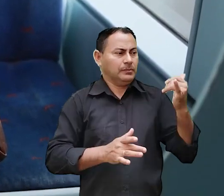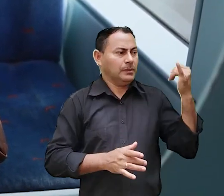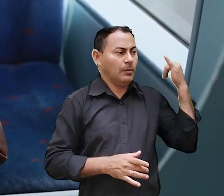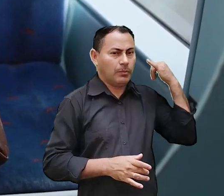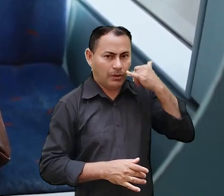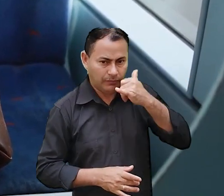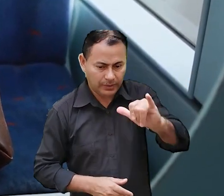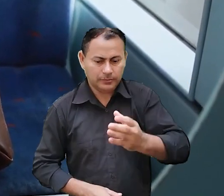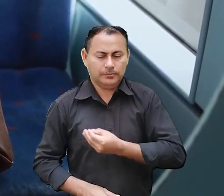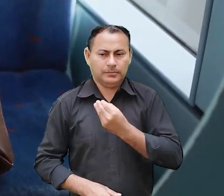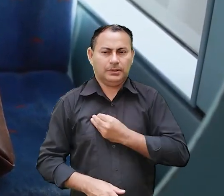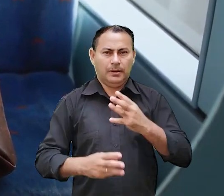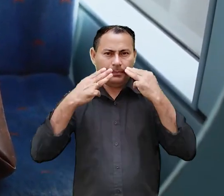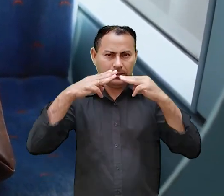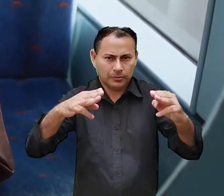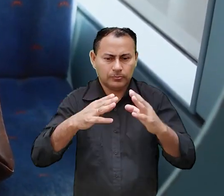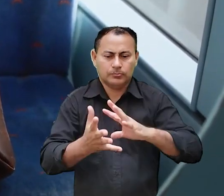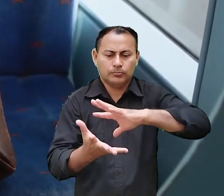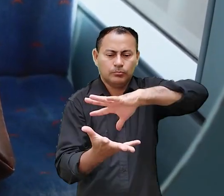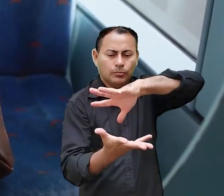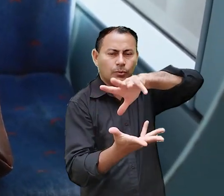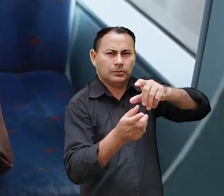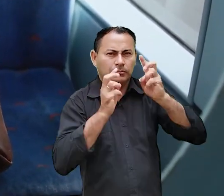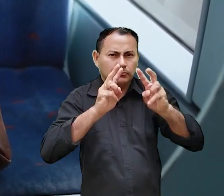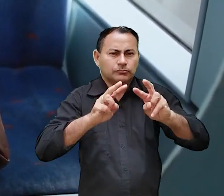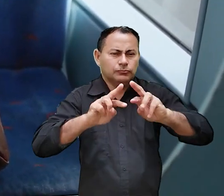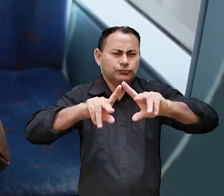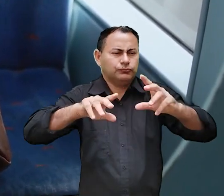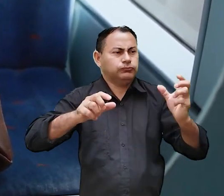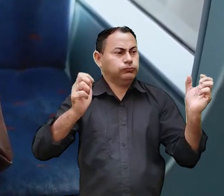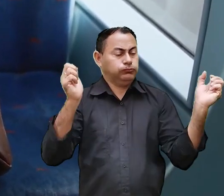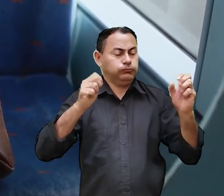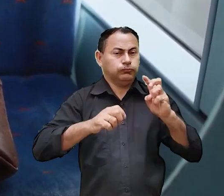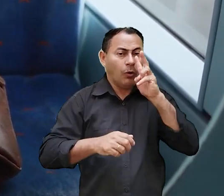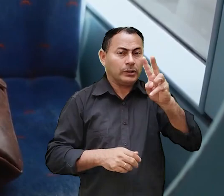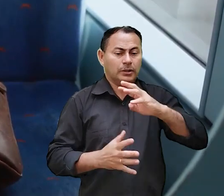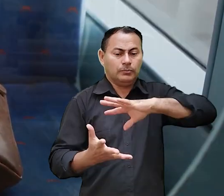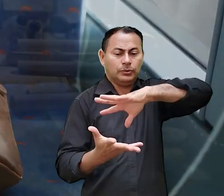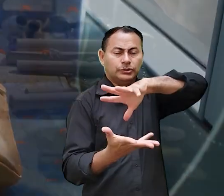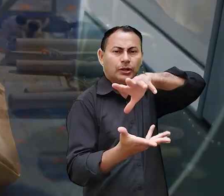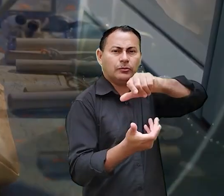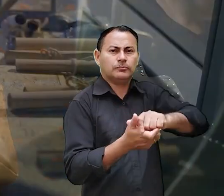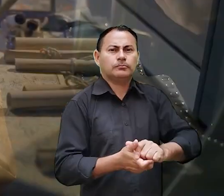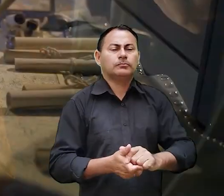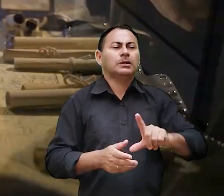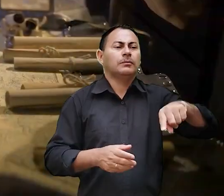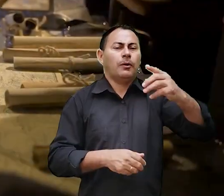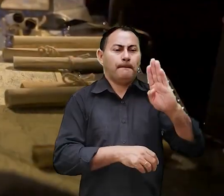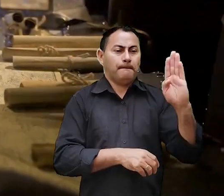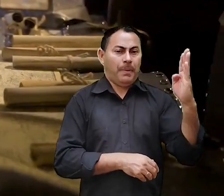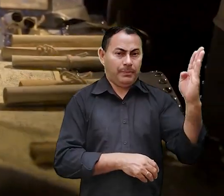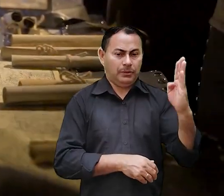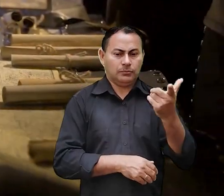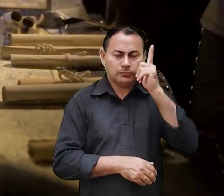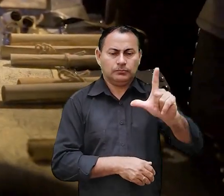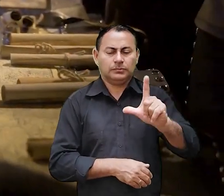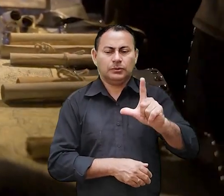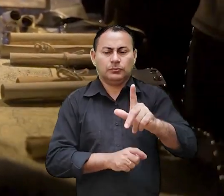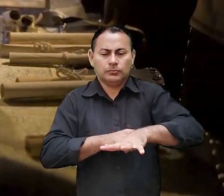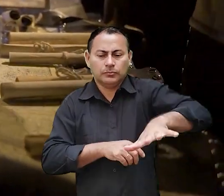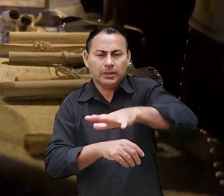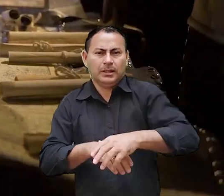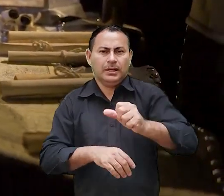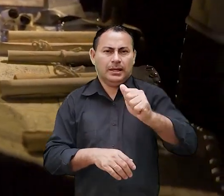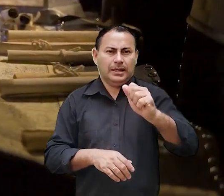viveram e tiveram seus ministérios o mundo viu várias potências mundiais depois que os babilônicos conquistaram a